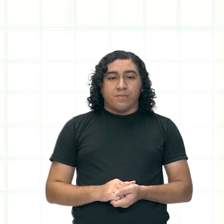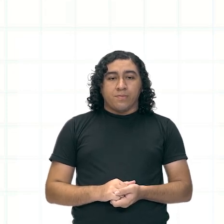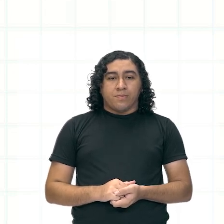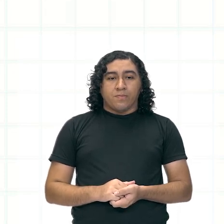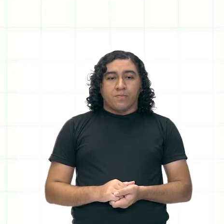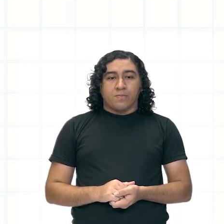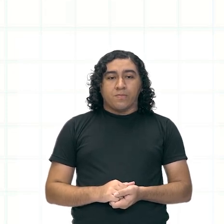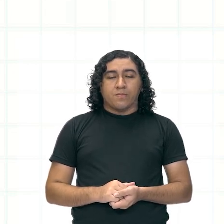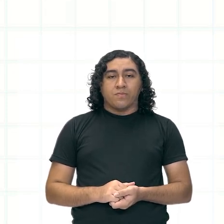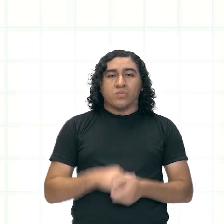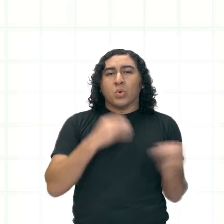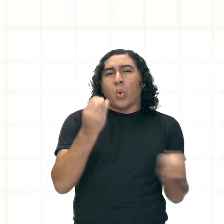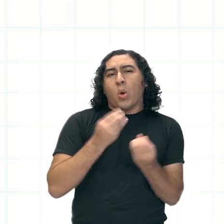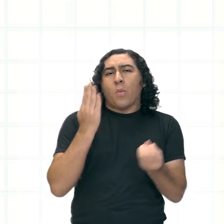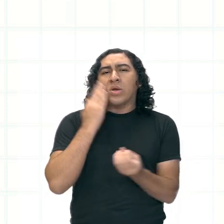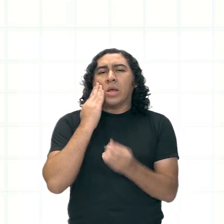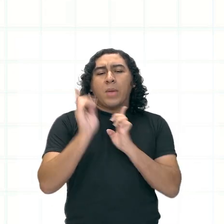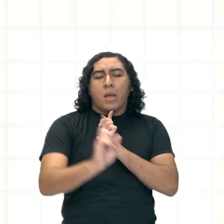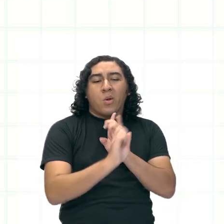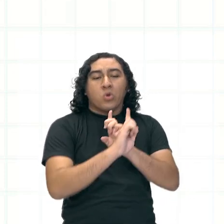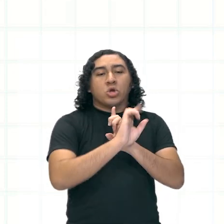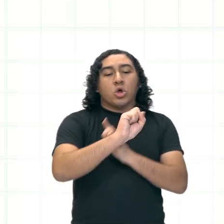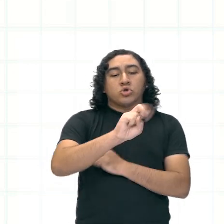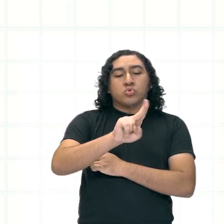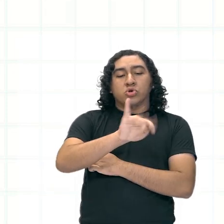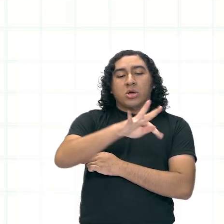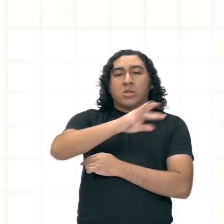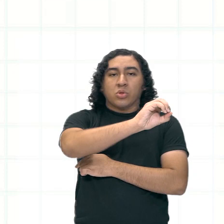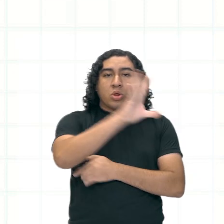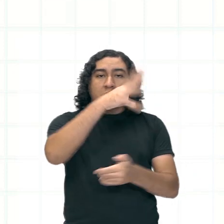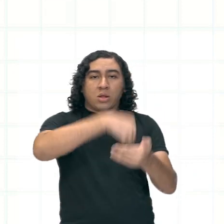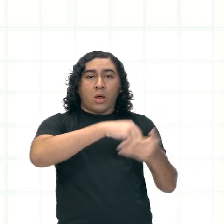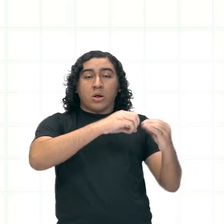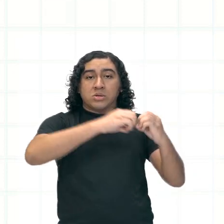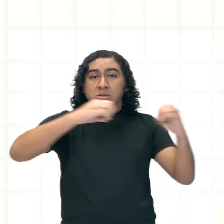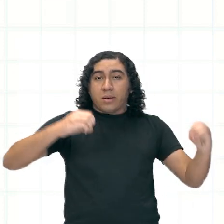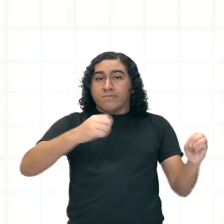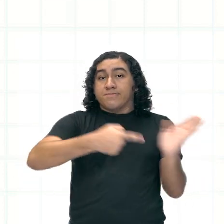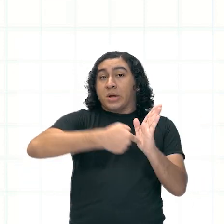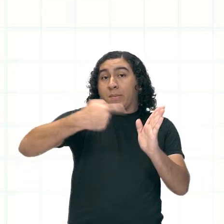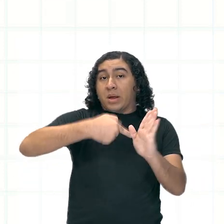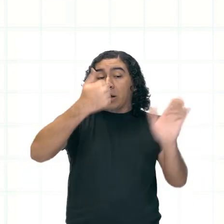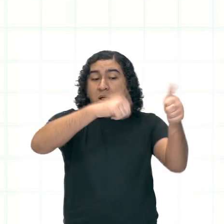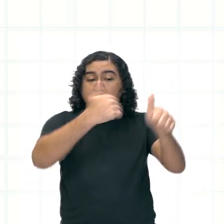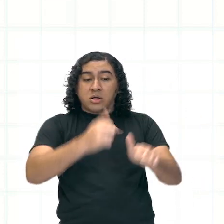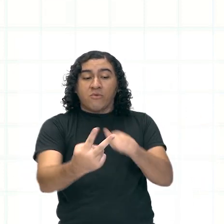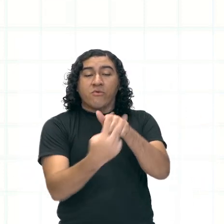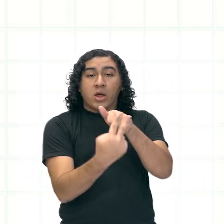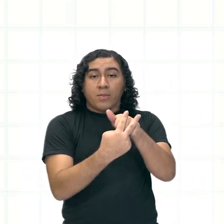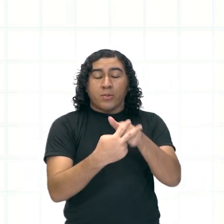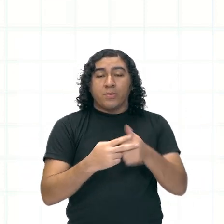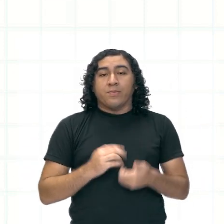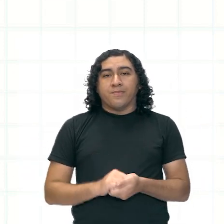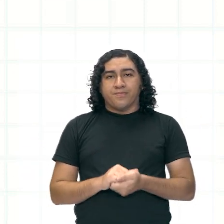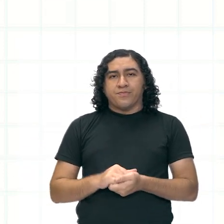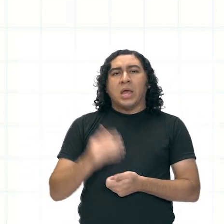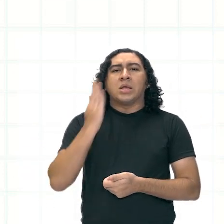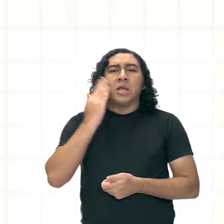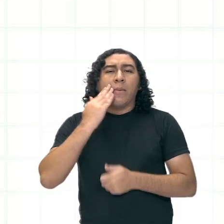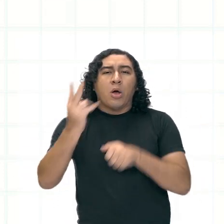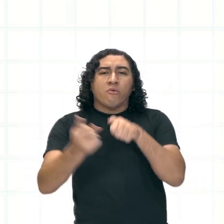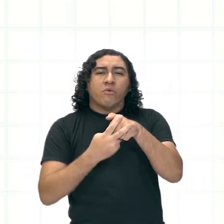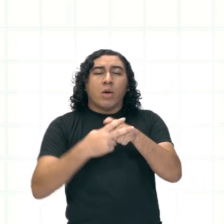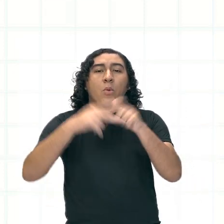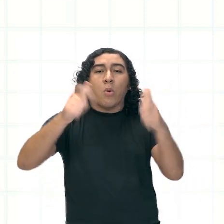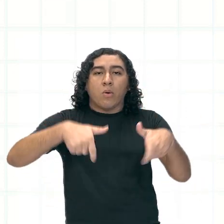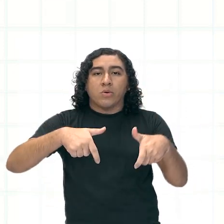Unidos. Como eu vou identificar o sujeito de uma oração? Primeiro, você tem que começar analisando o verbo. Identifica o